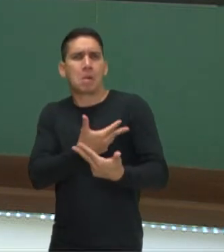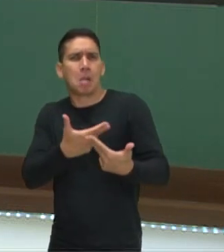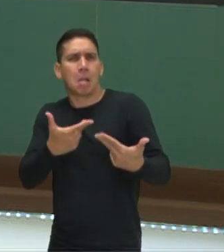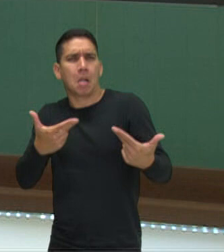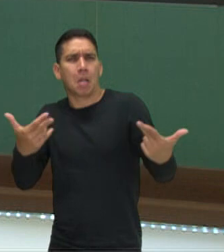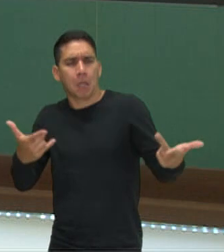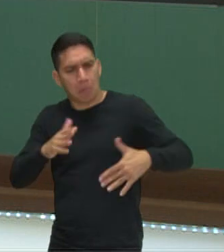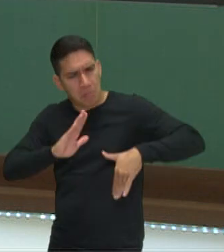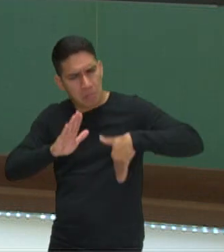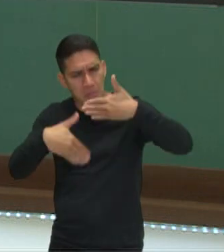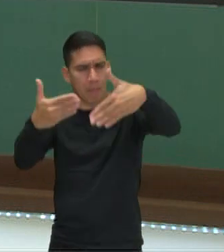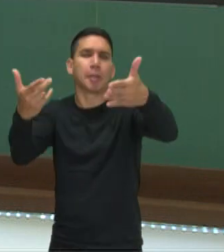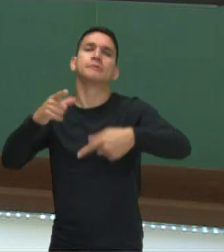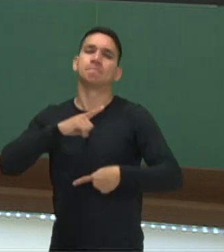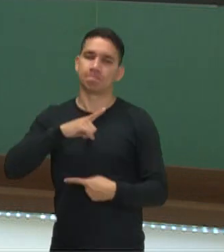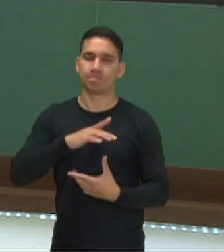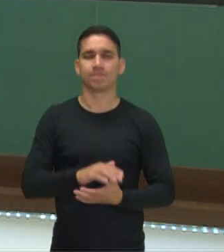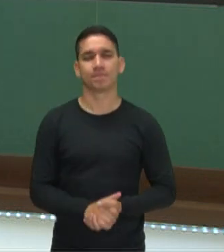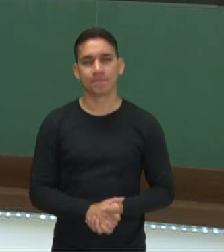tanto progresso.